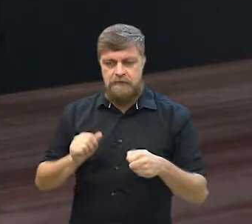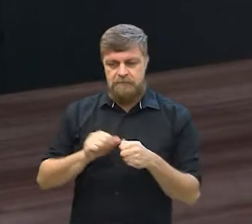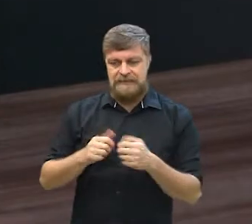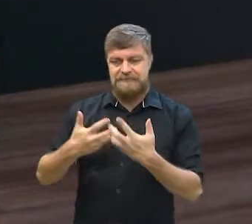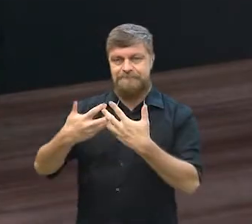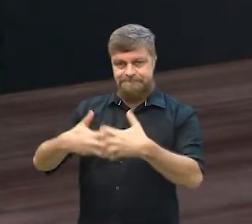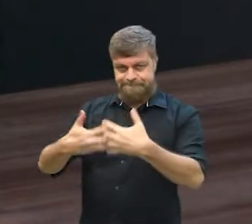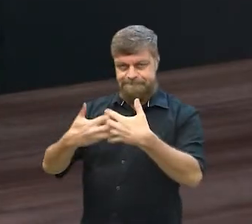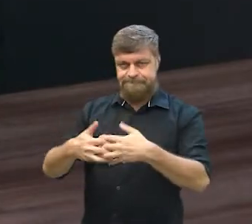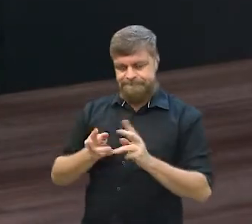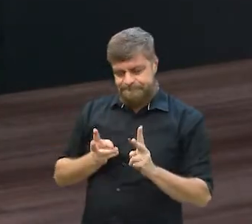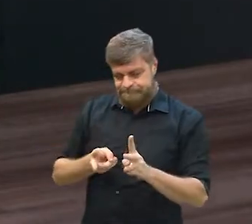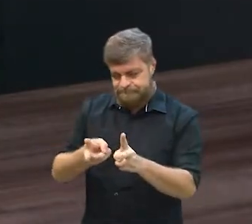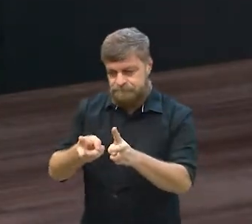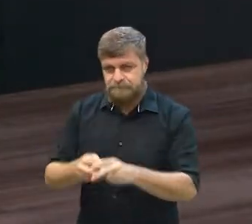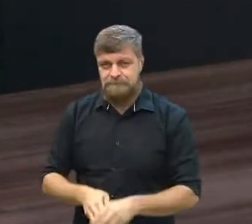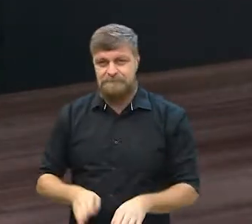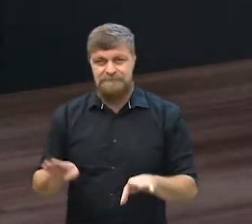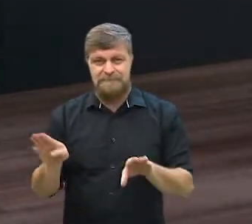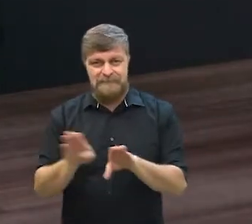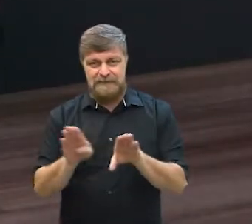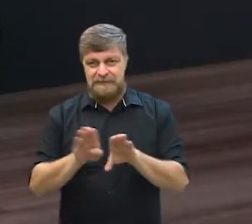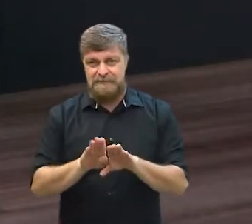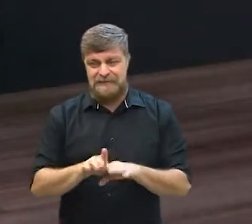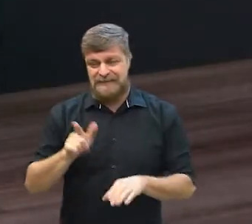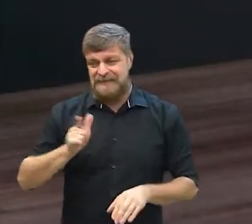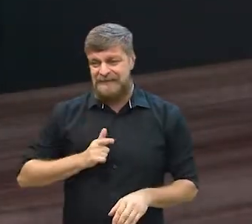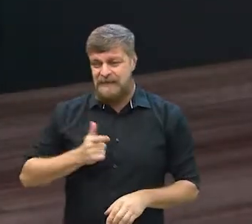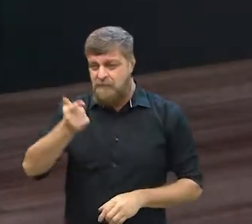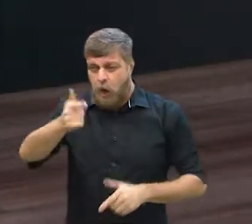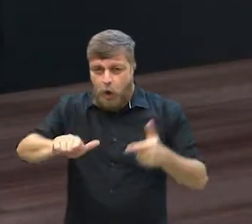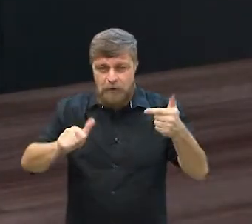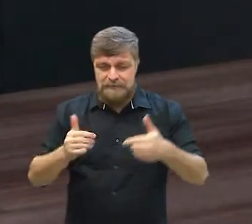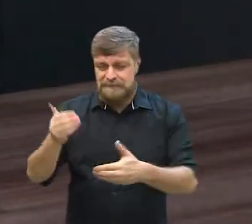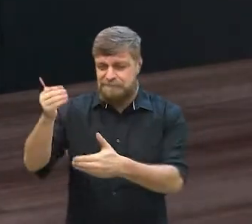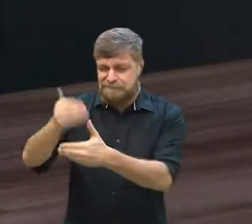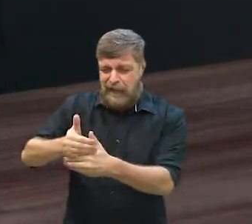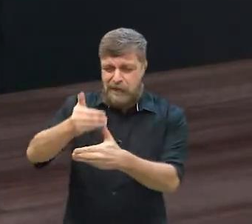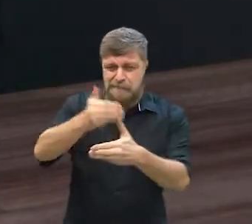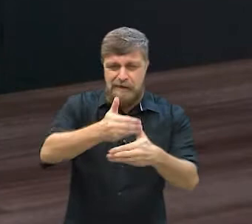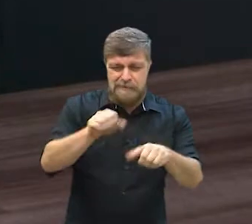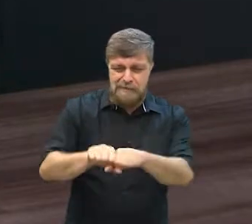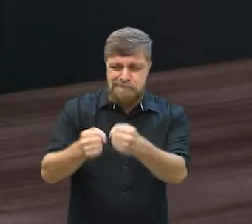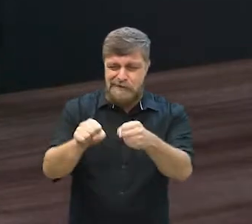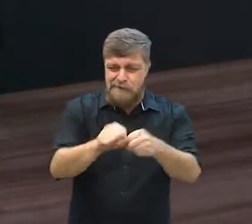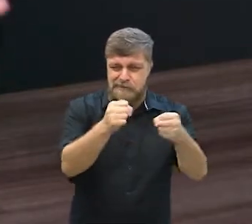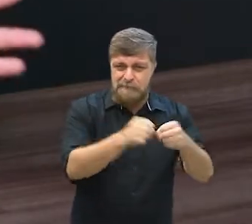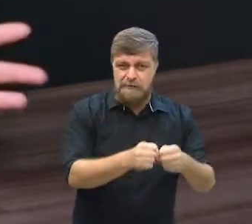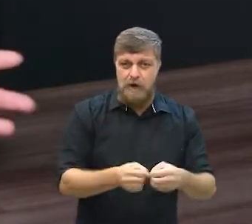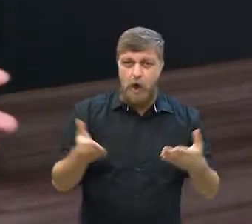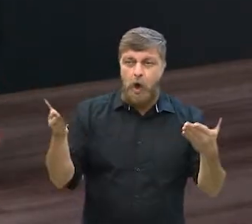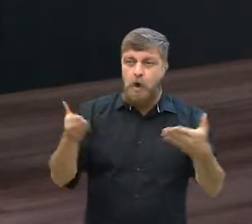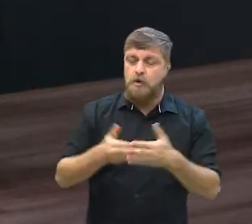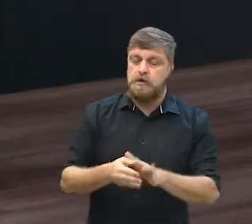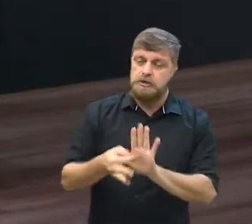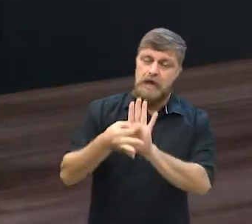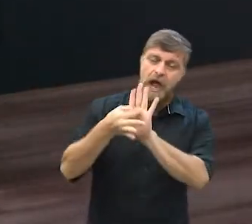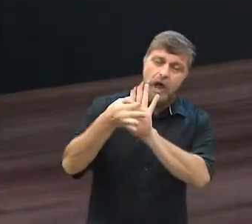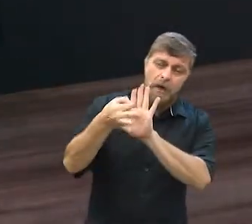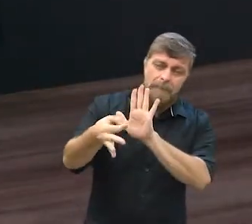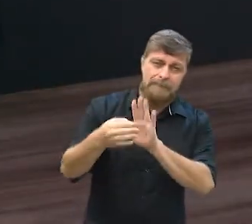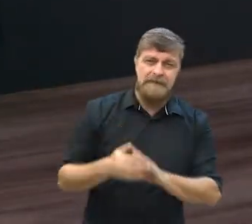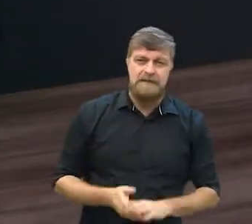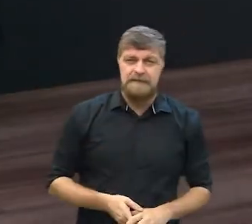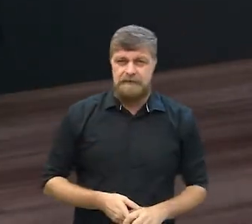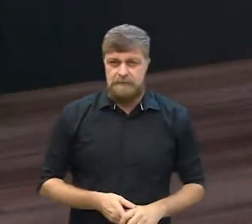mantido alguns desses estabelecimentos. Outros não conseguiram isso, mas eu queria que você falasse hoje na